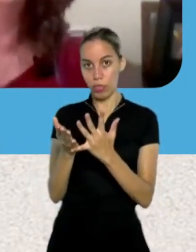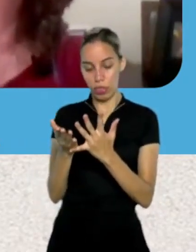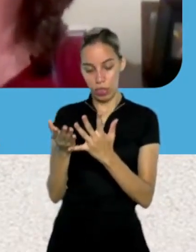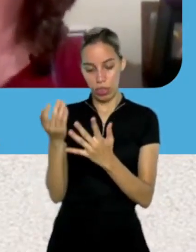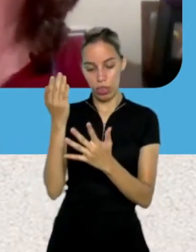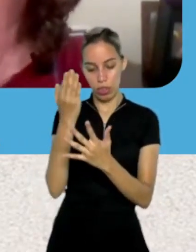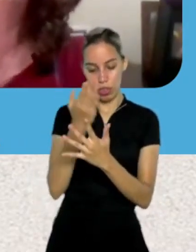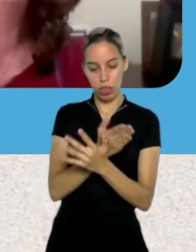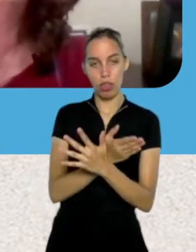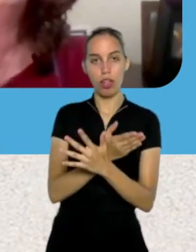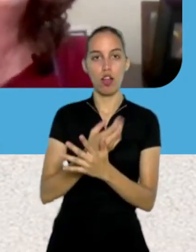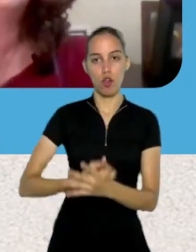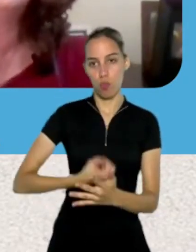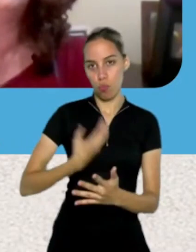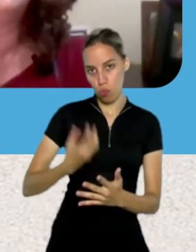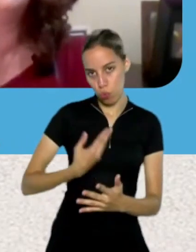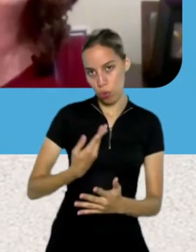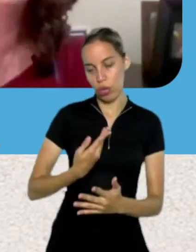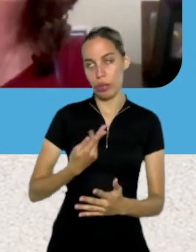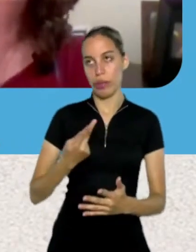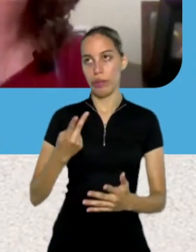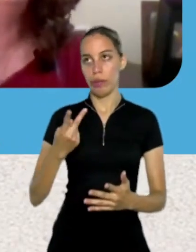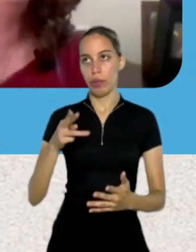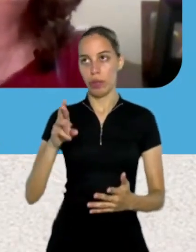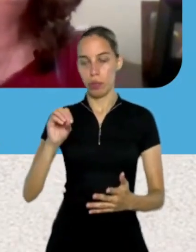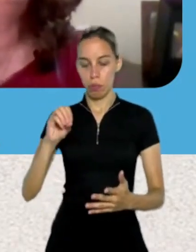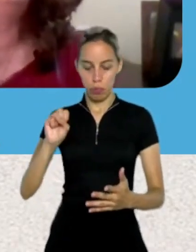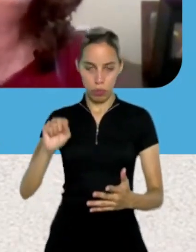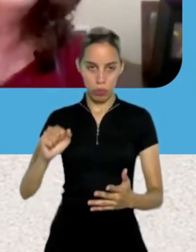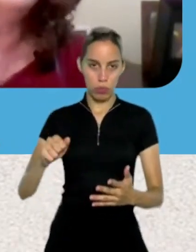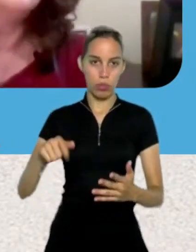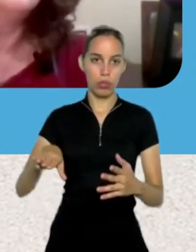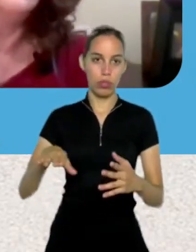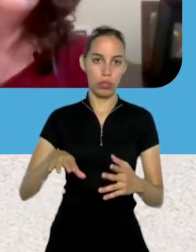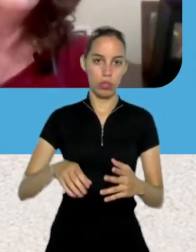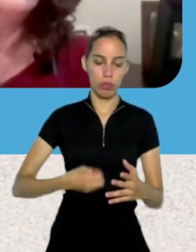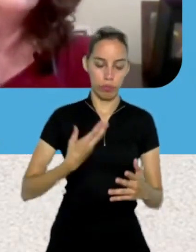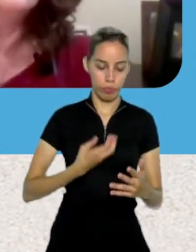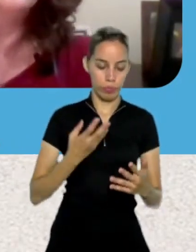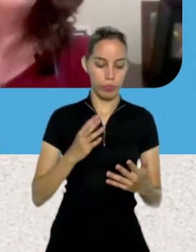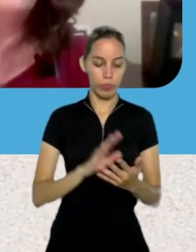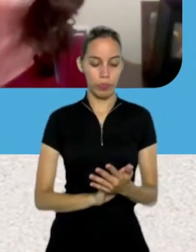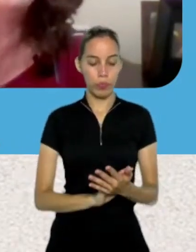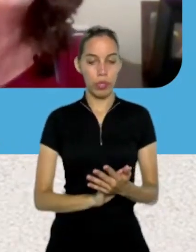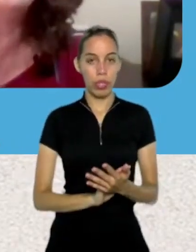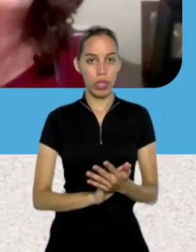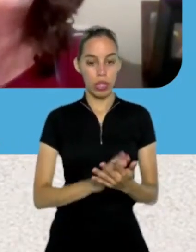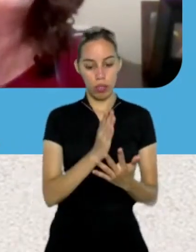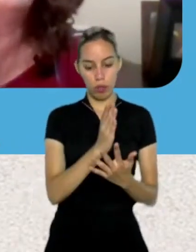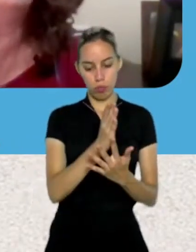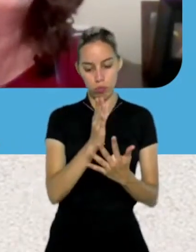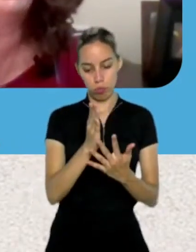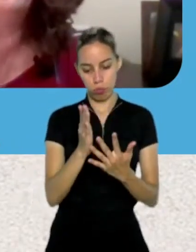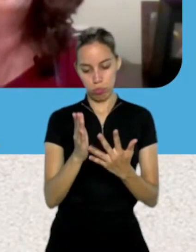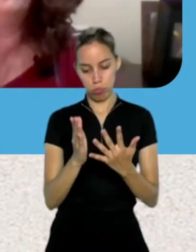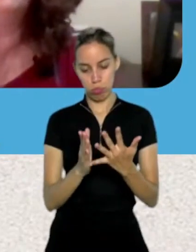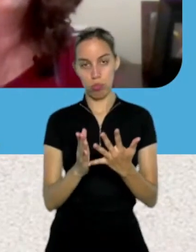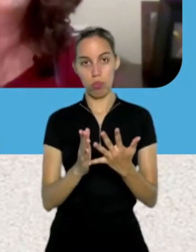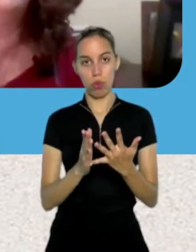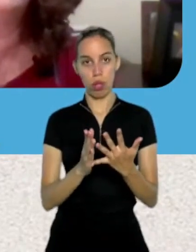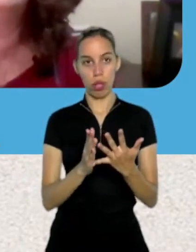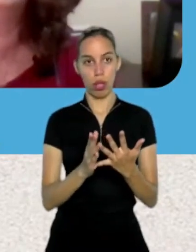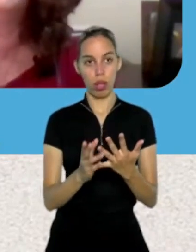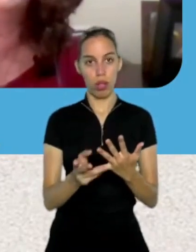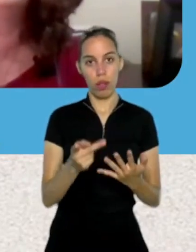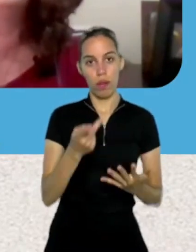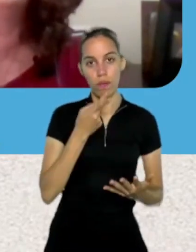em prosa, né, é uma prosa poética, e nessas cinco partes eu trago um pouco